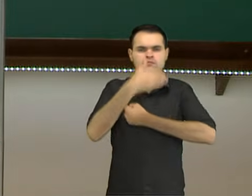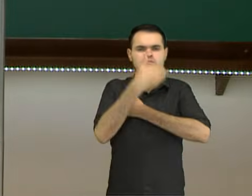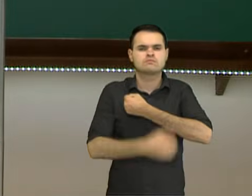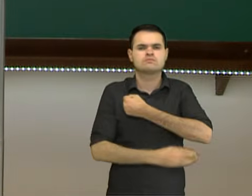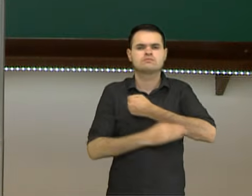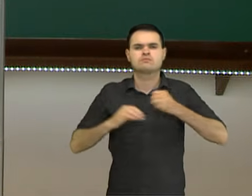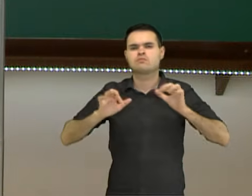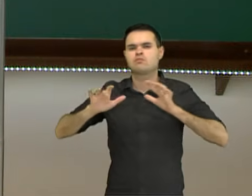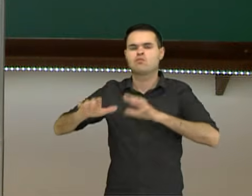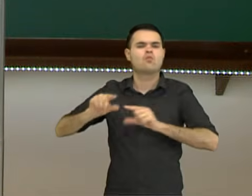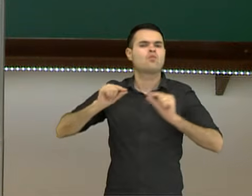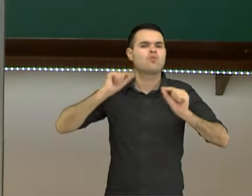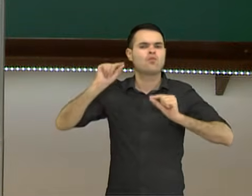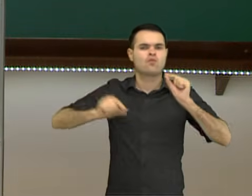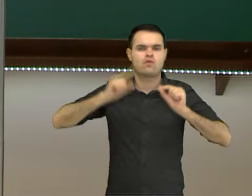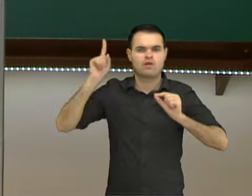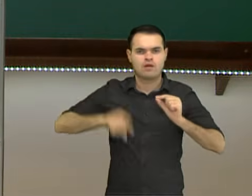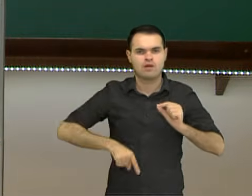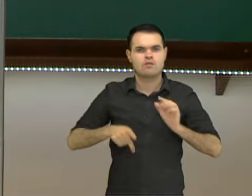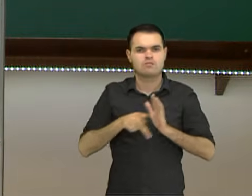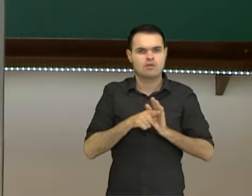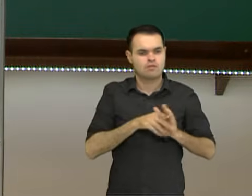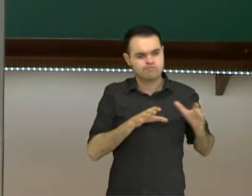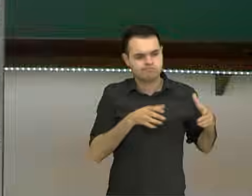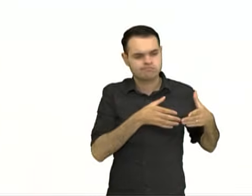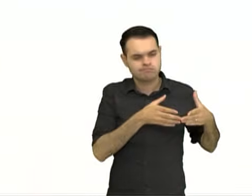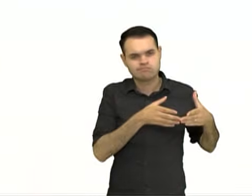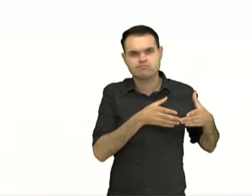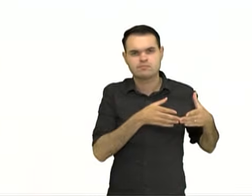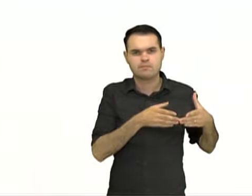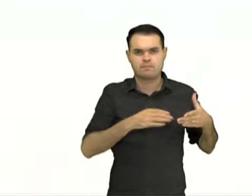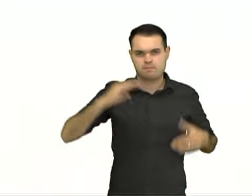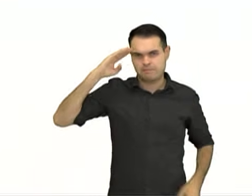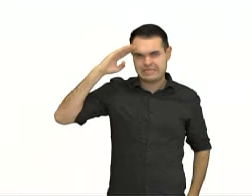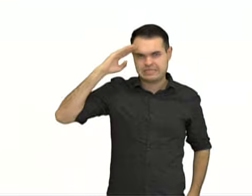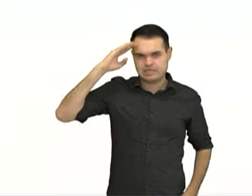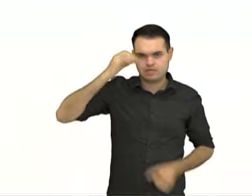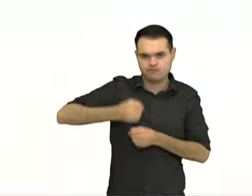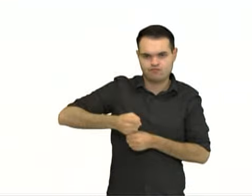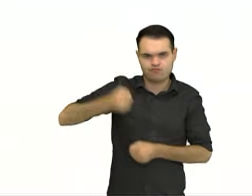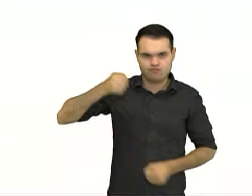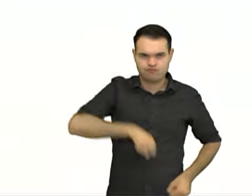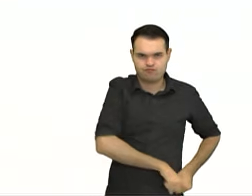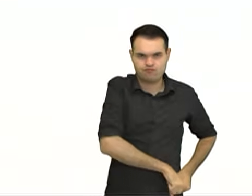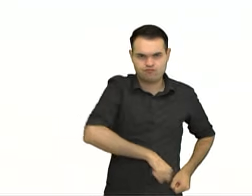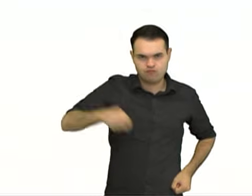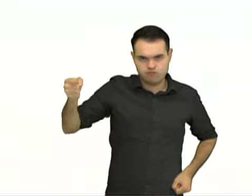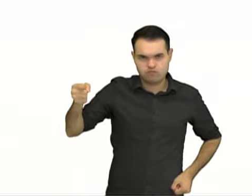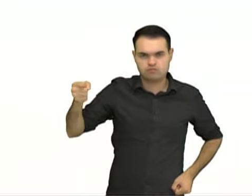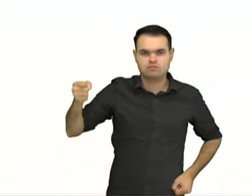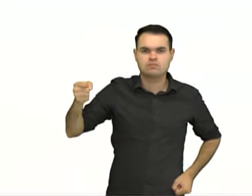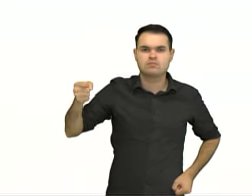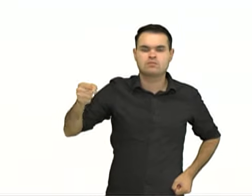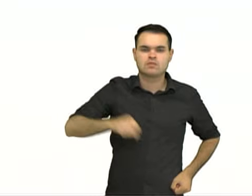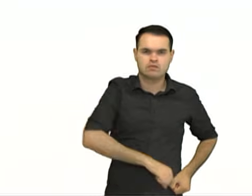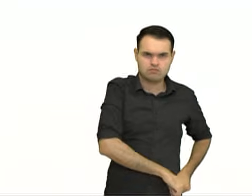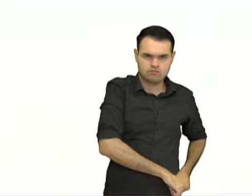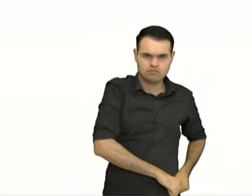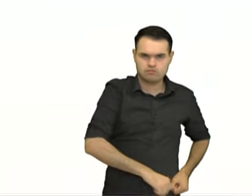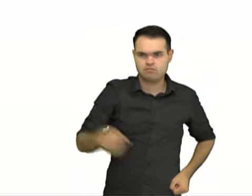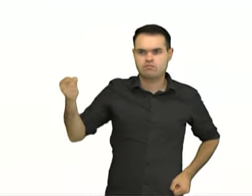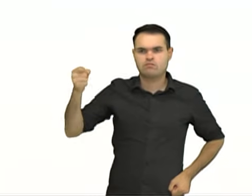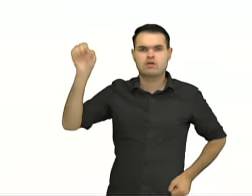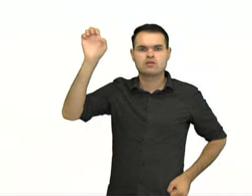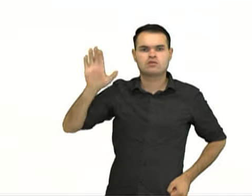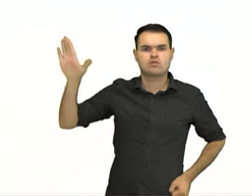eram essas cruzadas? Elas eram expedições militares que partiram da Europa, então elas eram